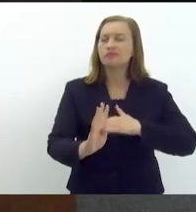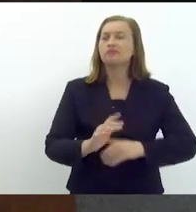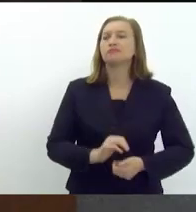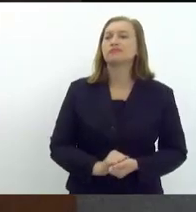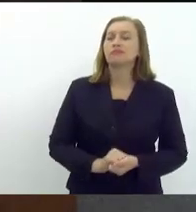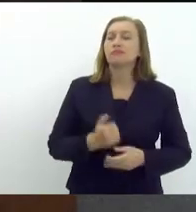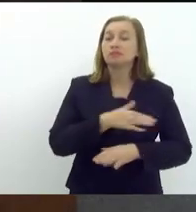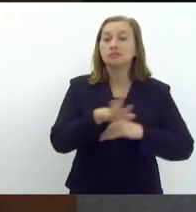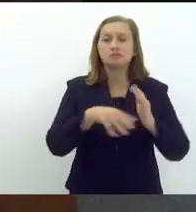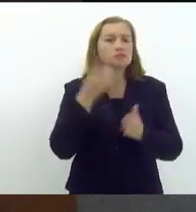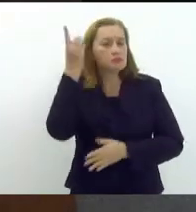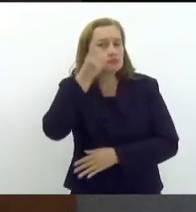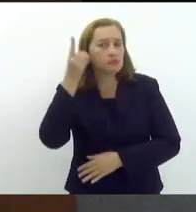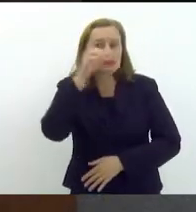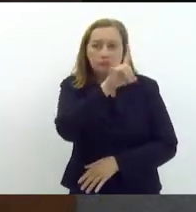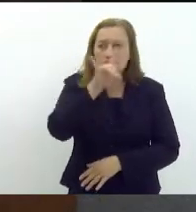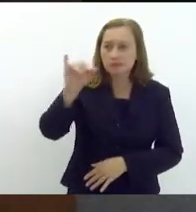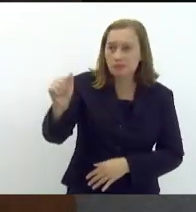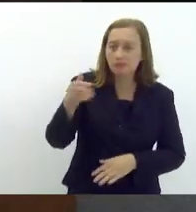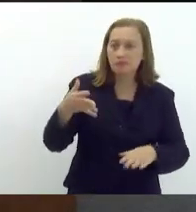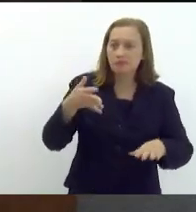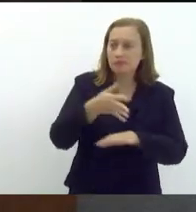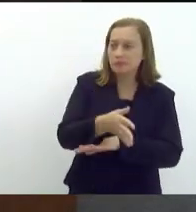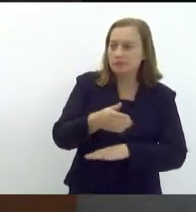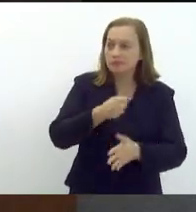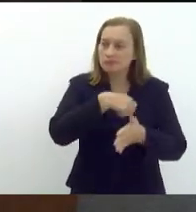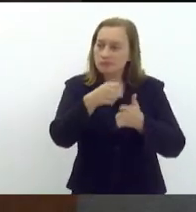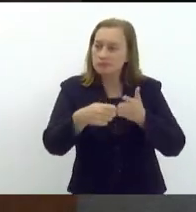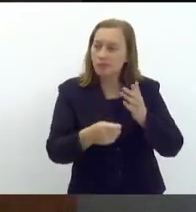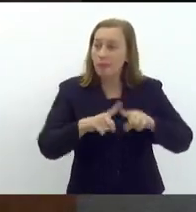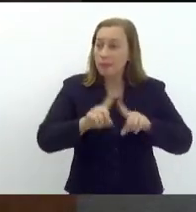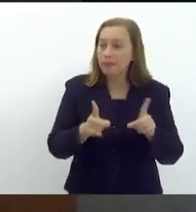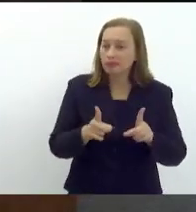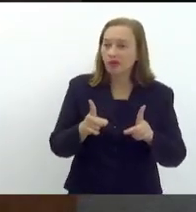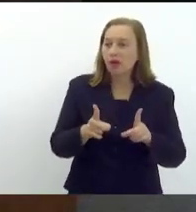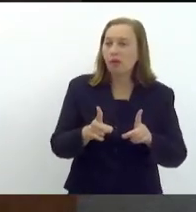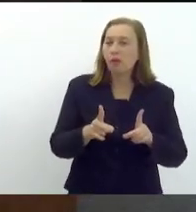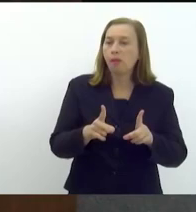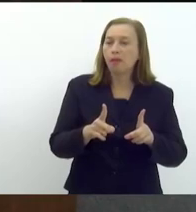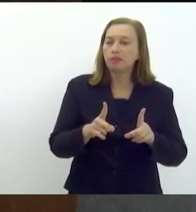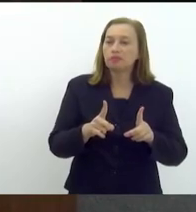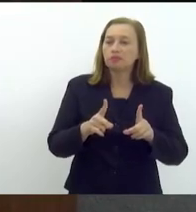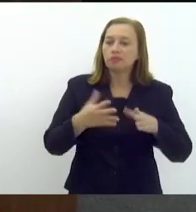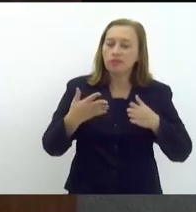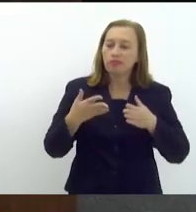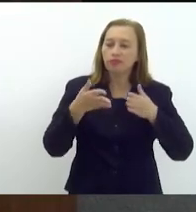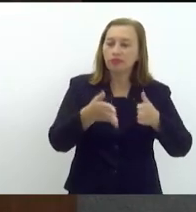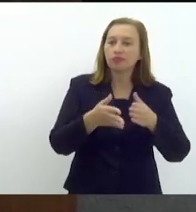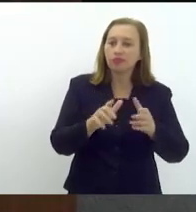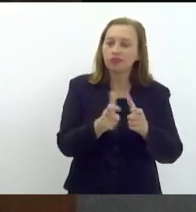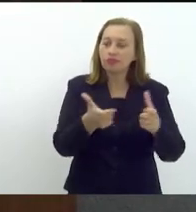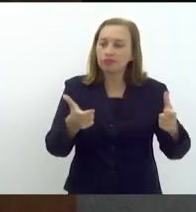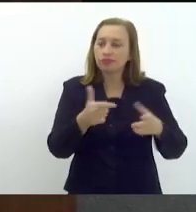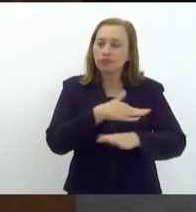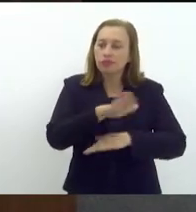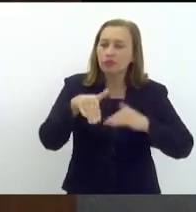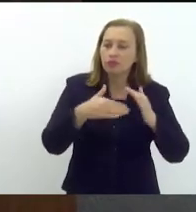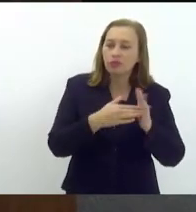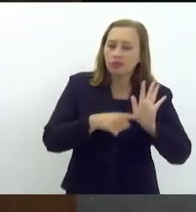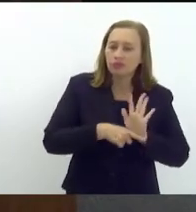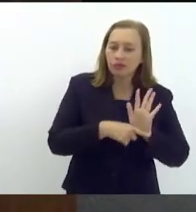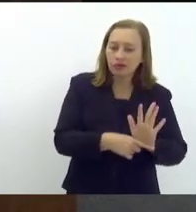Pois é uma data que entra no nosso calendário mas ela tem um simbolismo muito grande de toda a contribuição